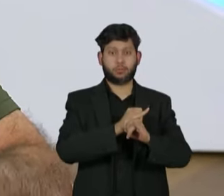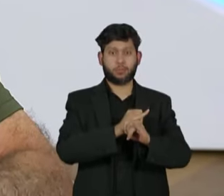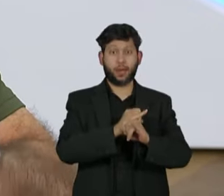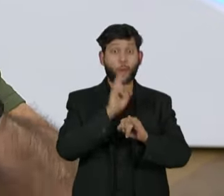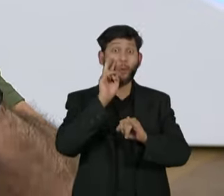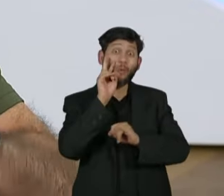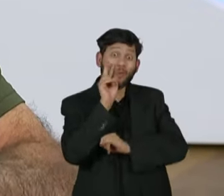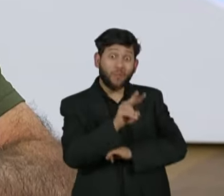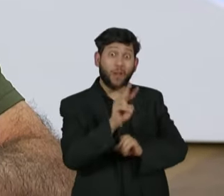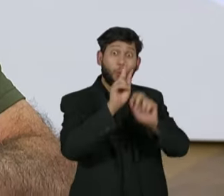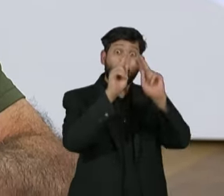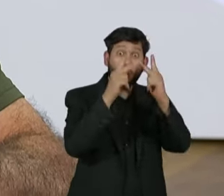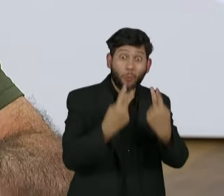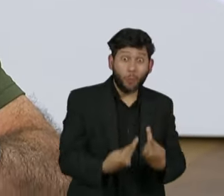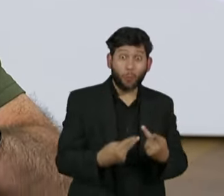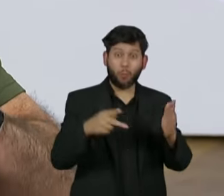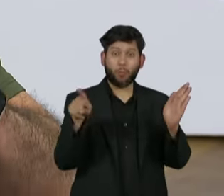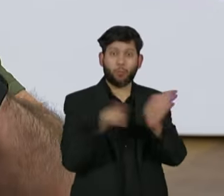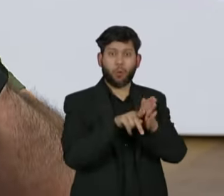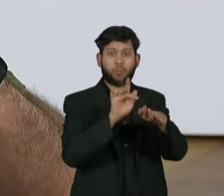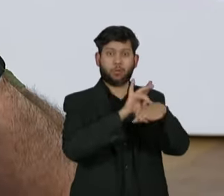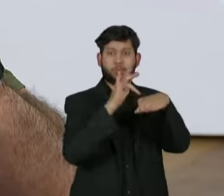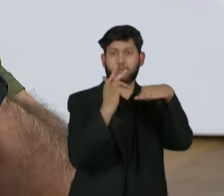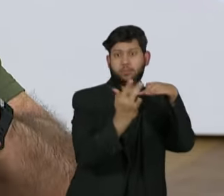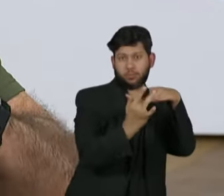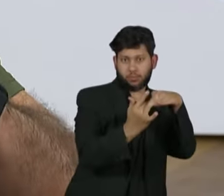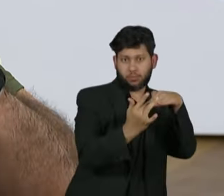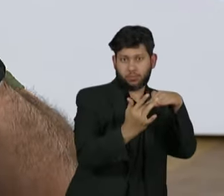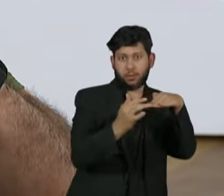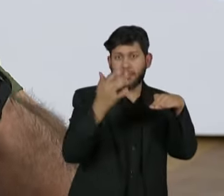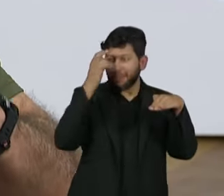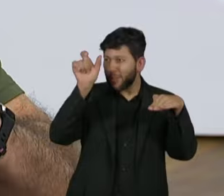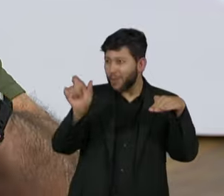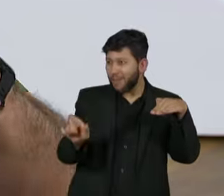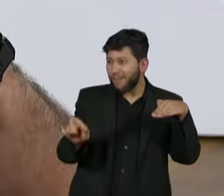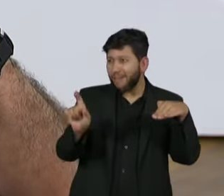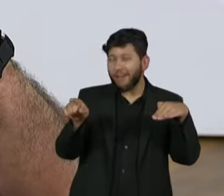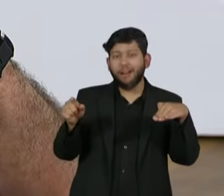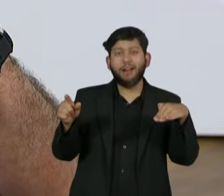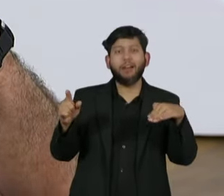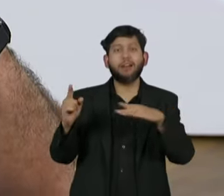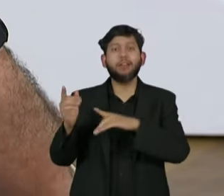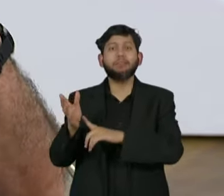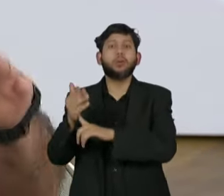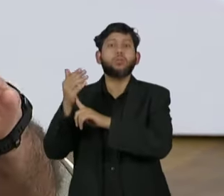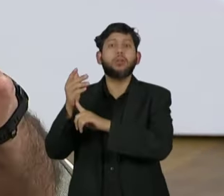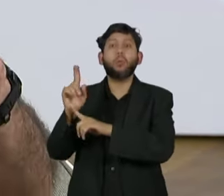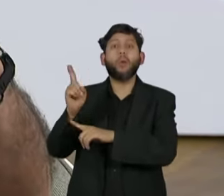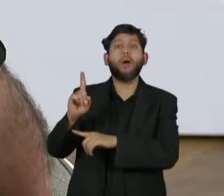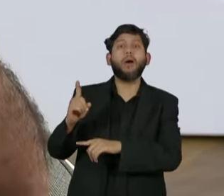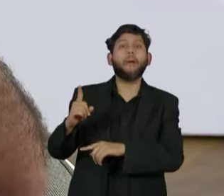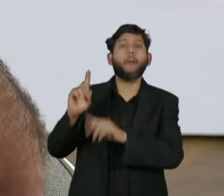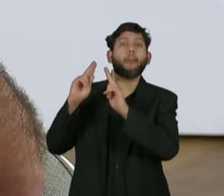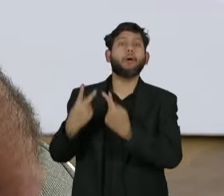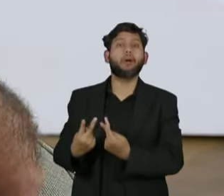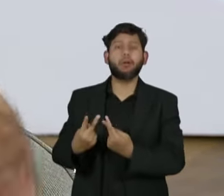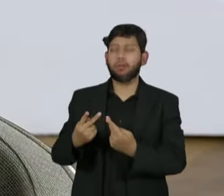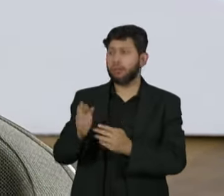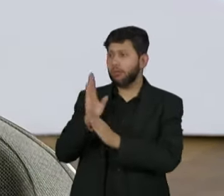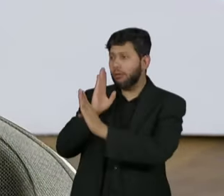de tal maneira nas redes sociais garantindo a privacidade Ou seja você identifica